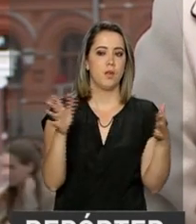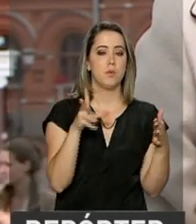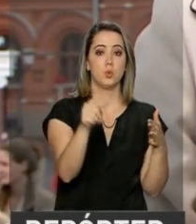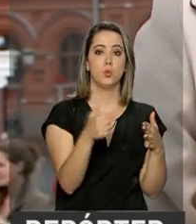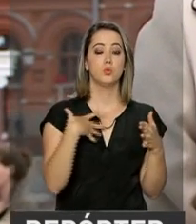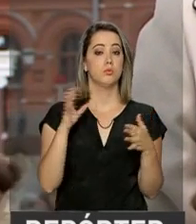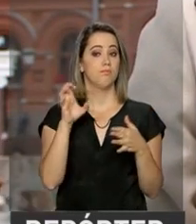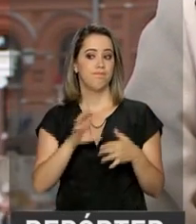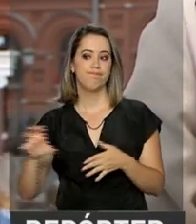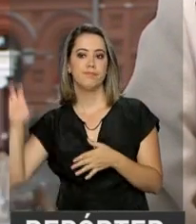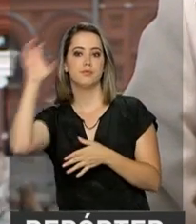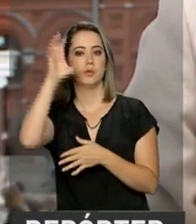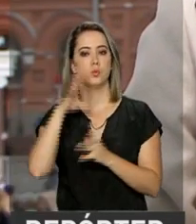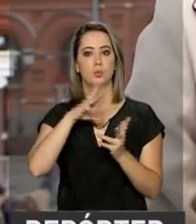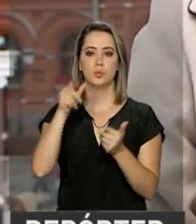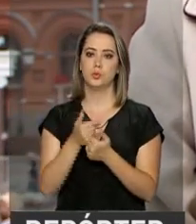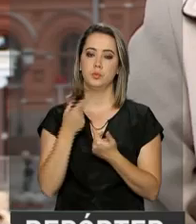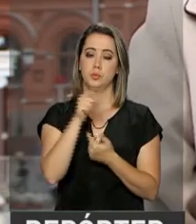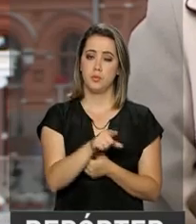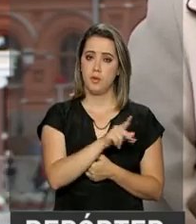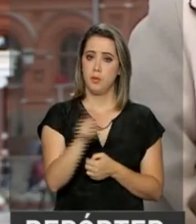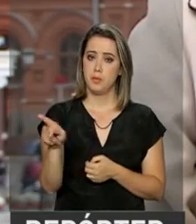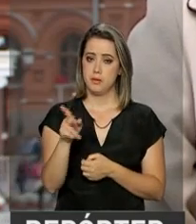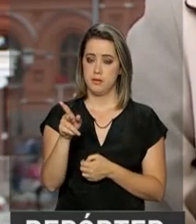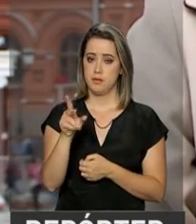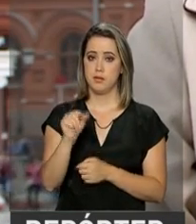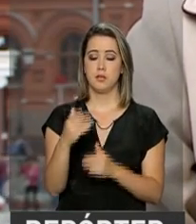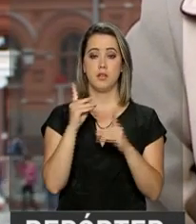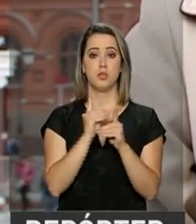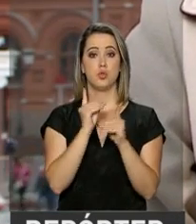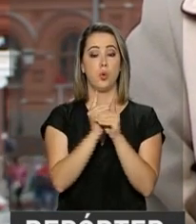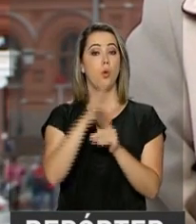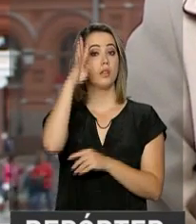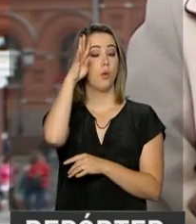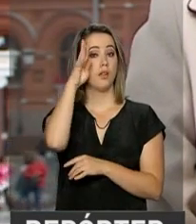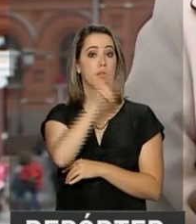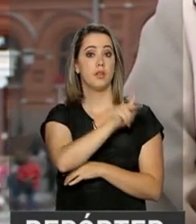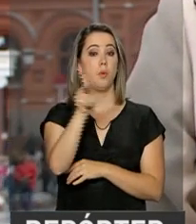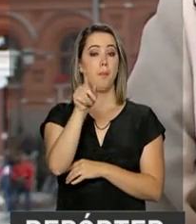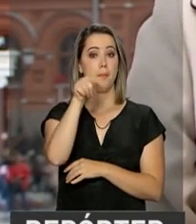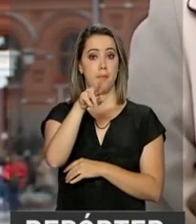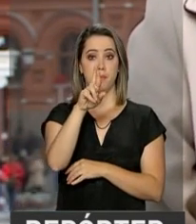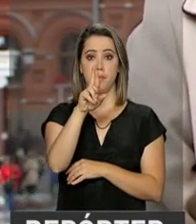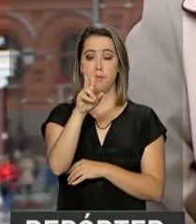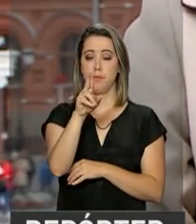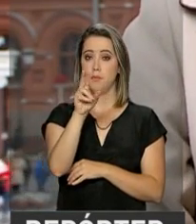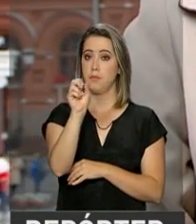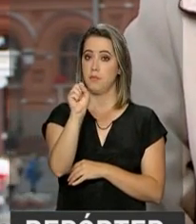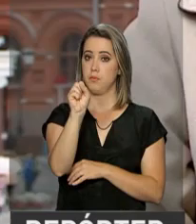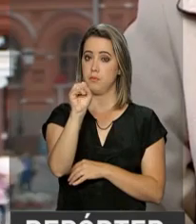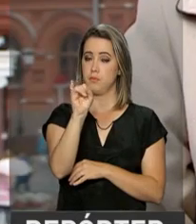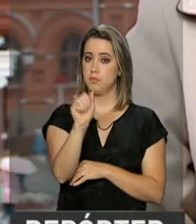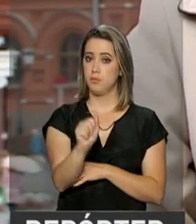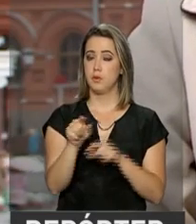continentes no encontro com o presidente russo Vladimir Putin na quarta-feira devem ser tratados temas das agendas bilateral e Global